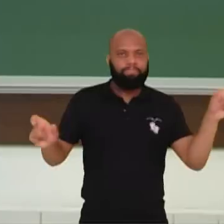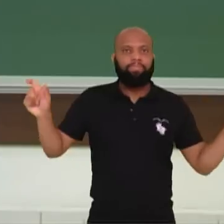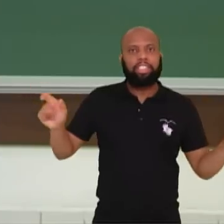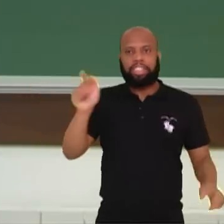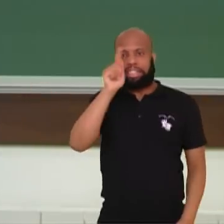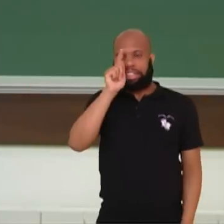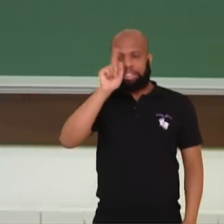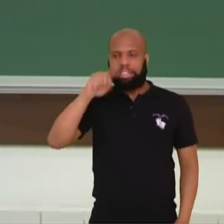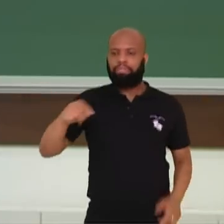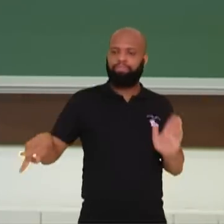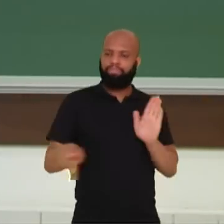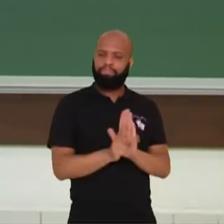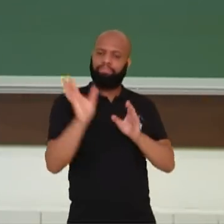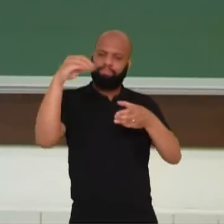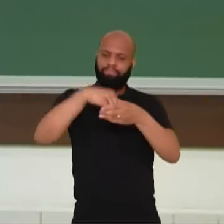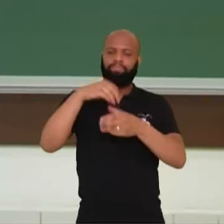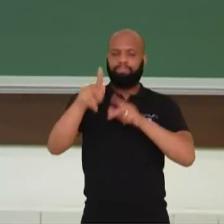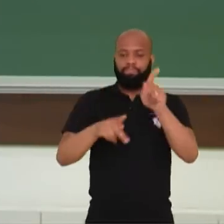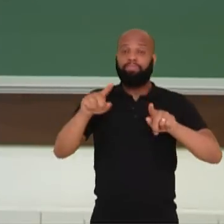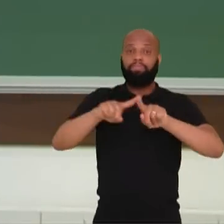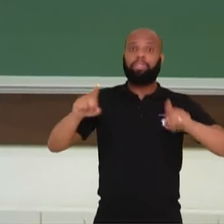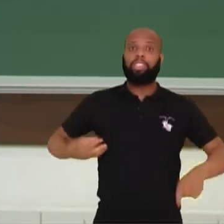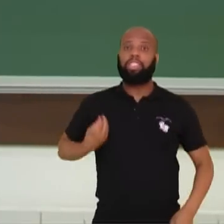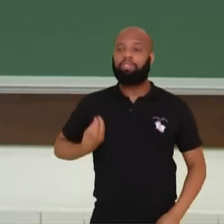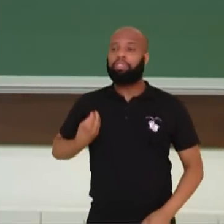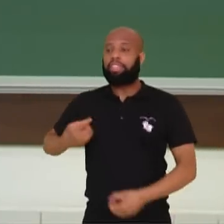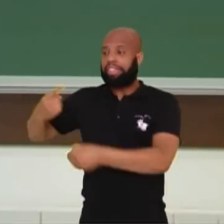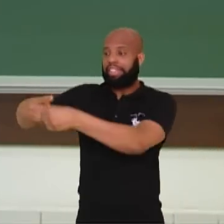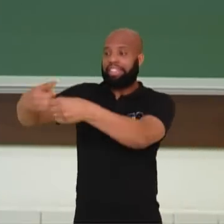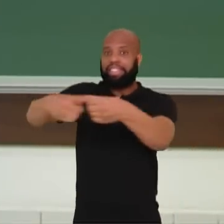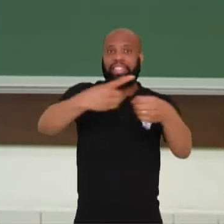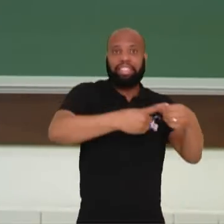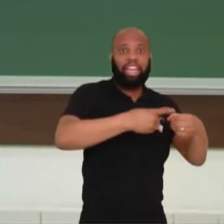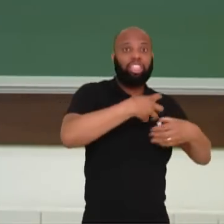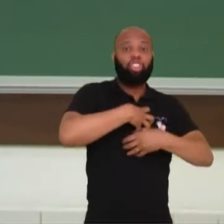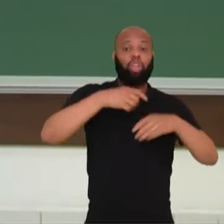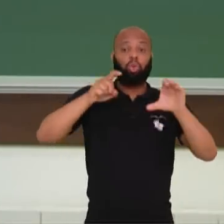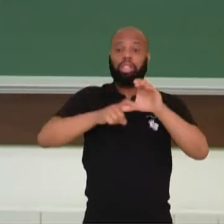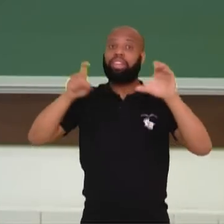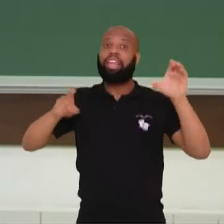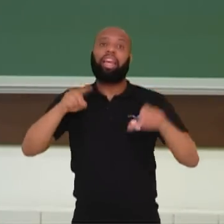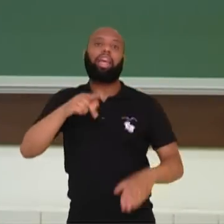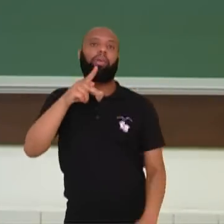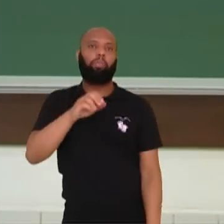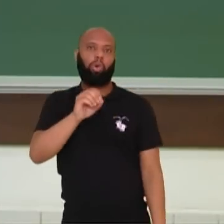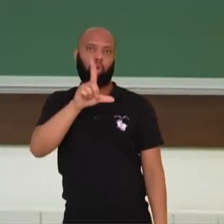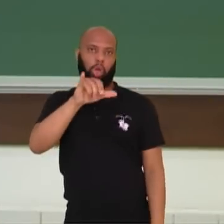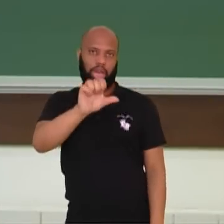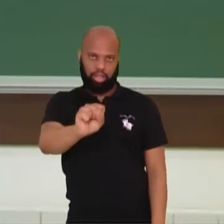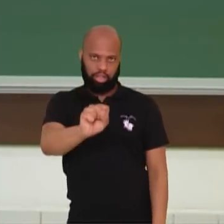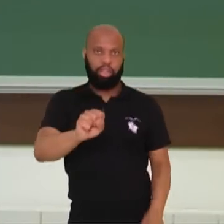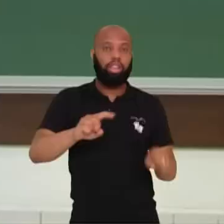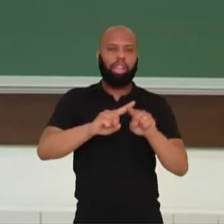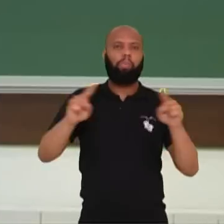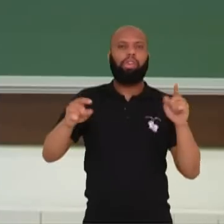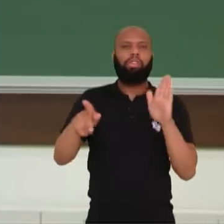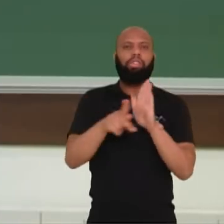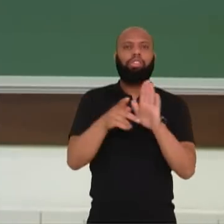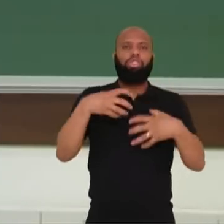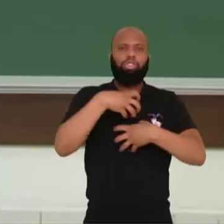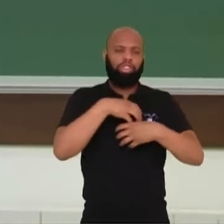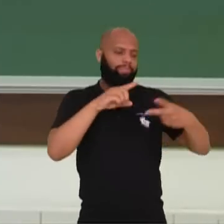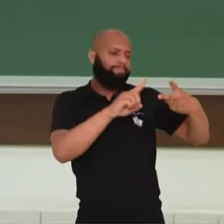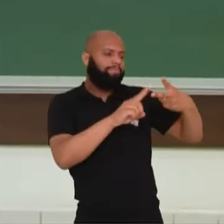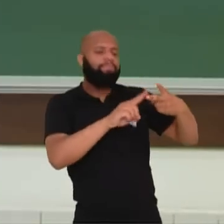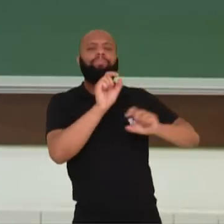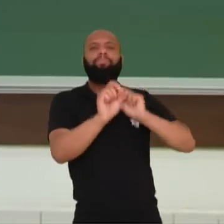mesmo povo, apesar de morarem em cidades-estado independentes, separadas umas das outras. Na religião doméstica,